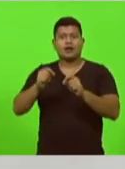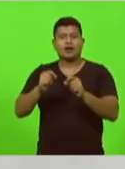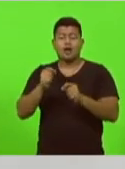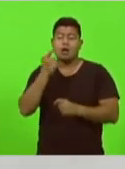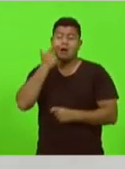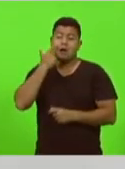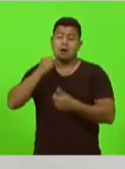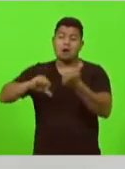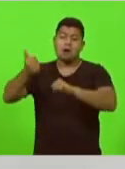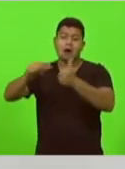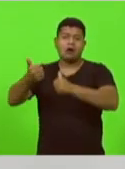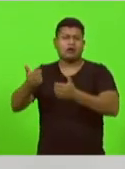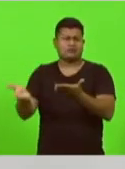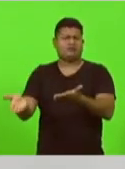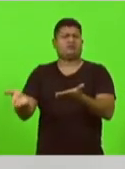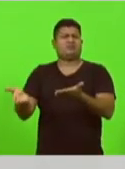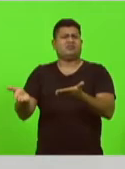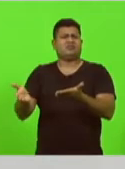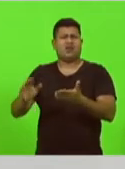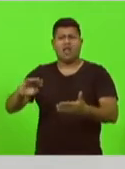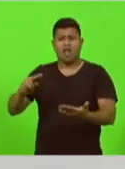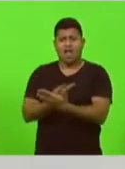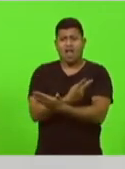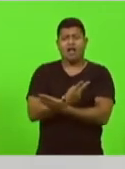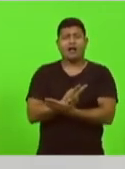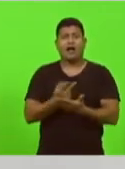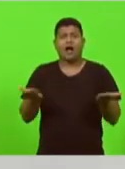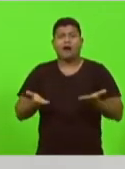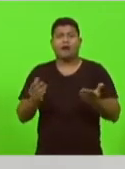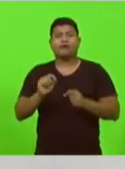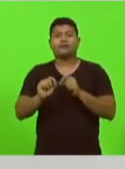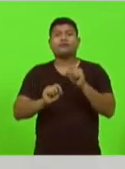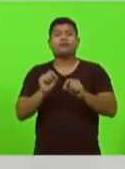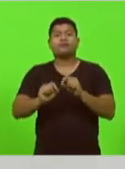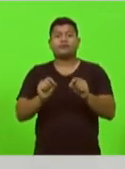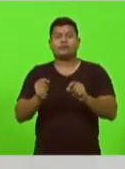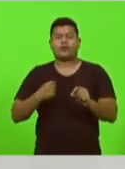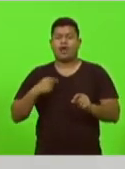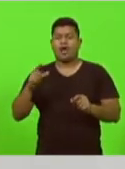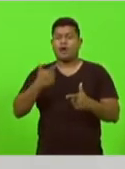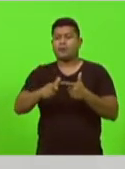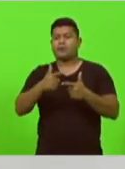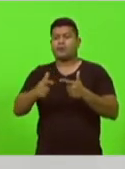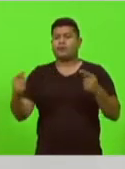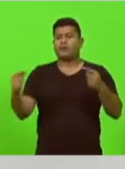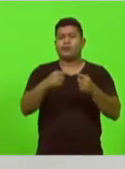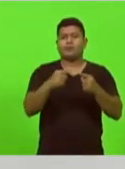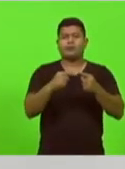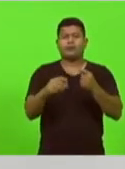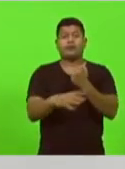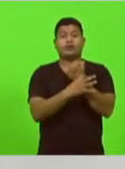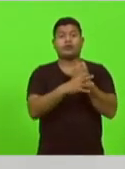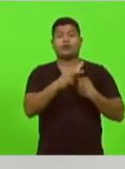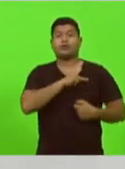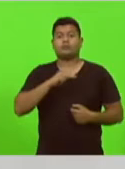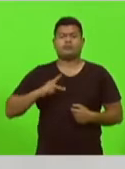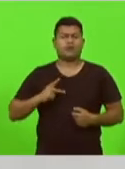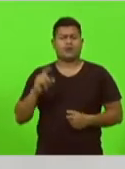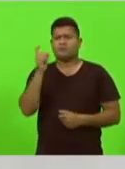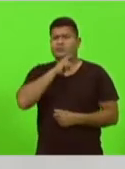da experiência, não deu errado, o que que faz? Recolhe. E falar que isso é um problema de segurança pública é uma grande mentira, porque a polícia